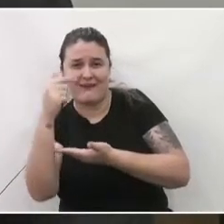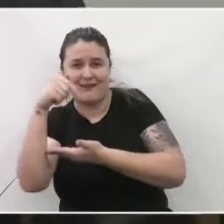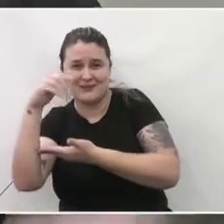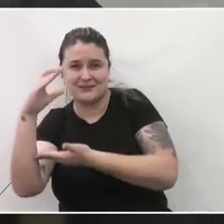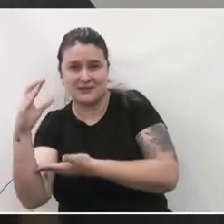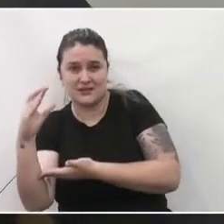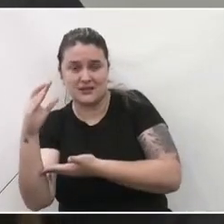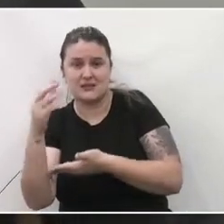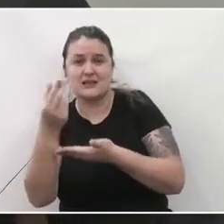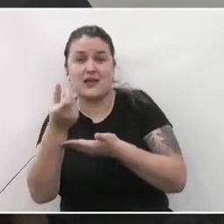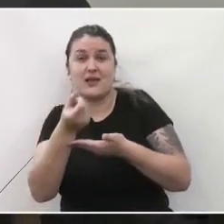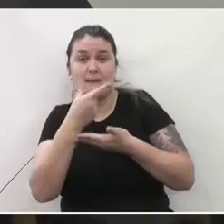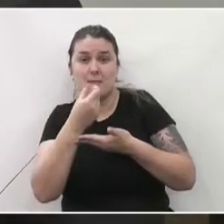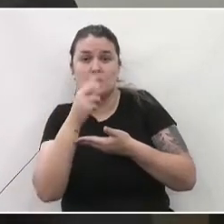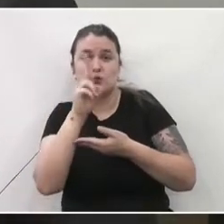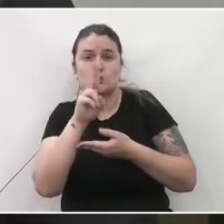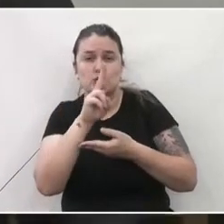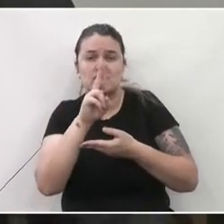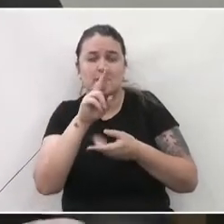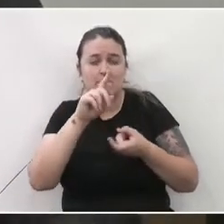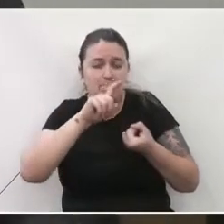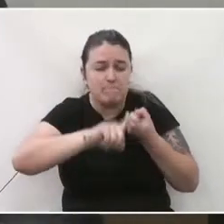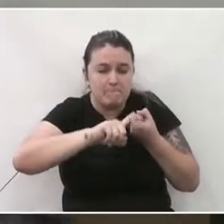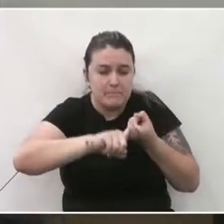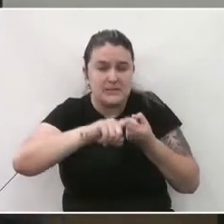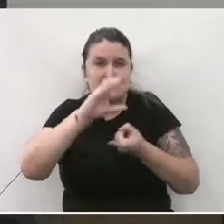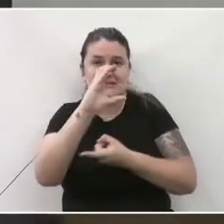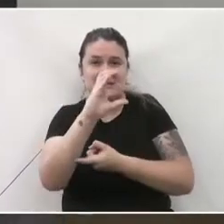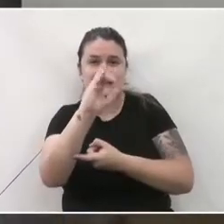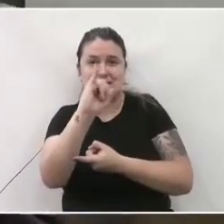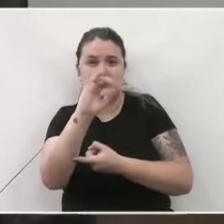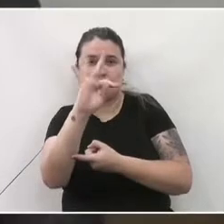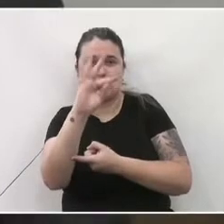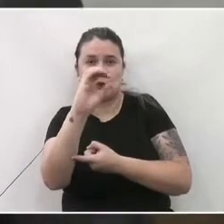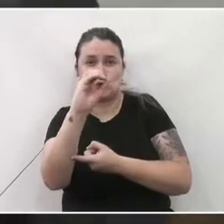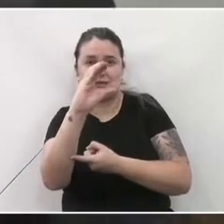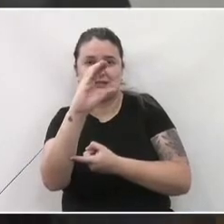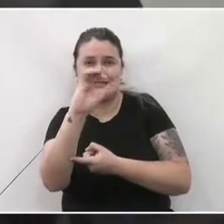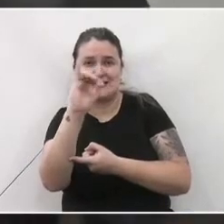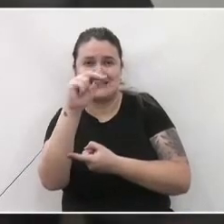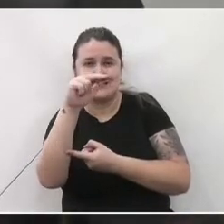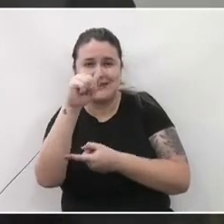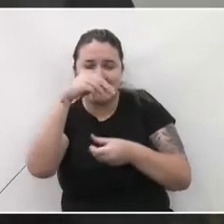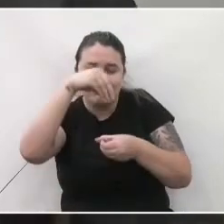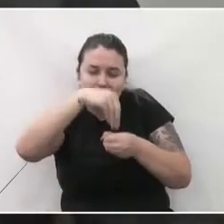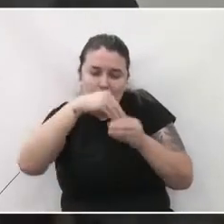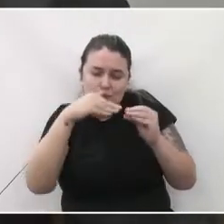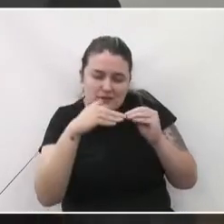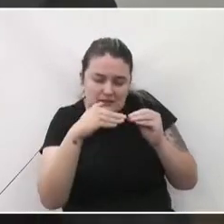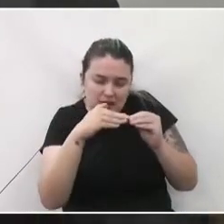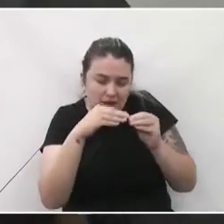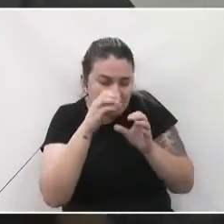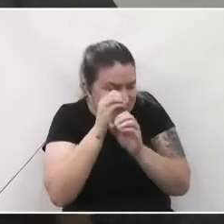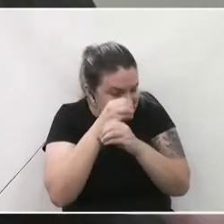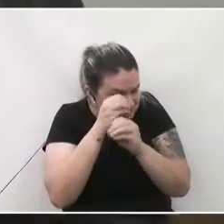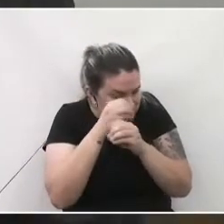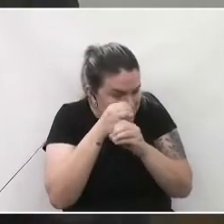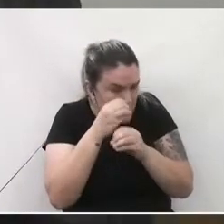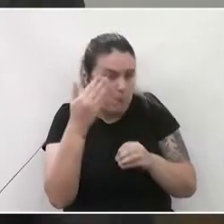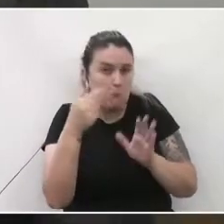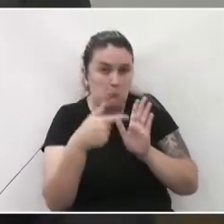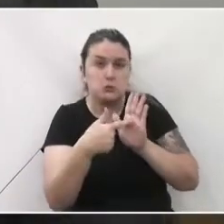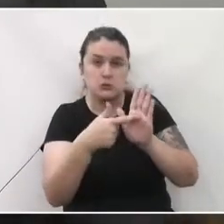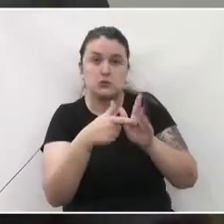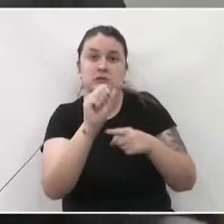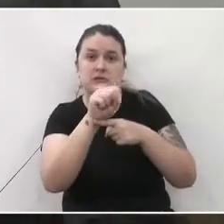para fazer o bloqueio dessas citocinas. Isso foi feito estudos in vitro que demonstraram que ela tinha eficácia, mas quando